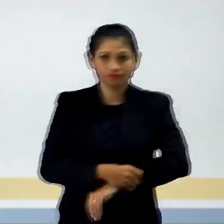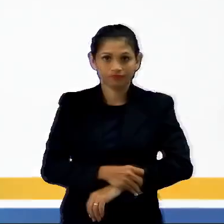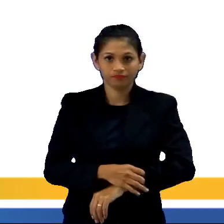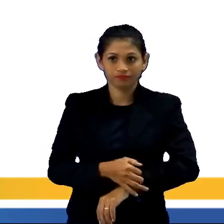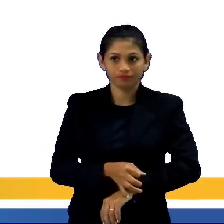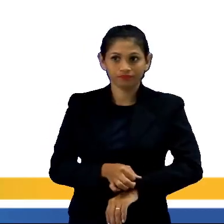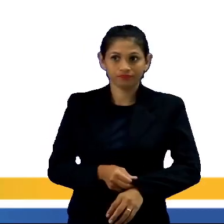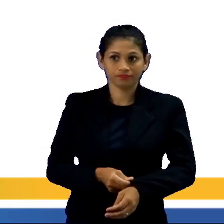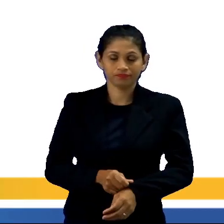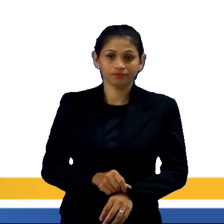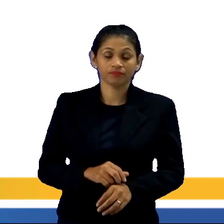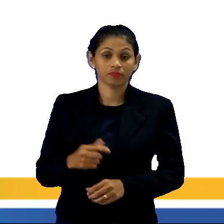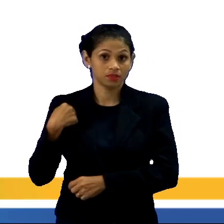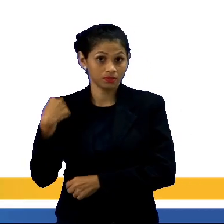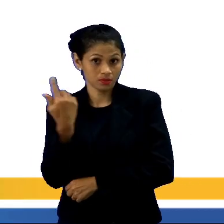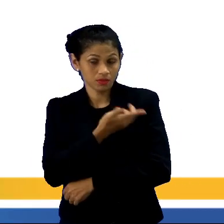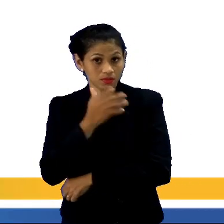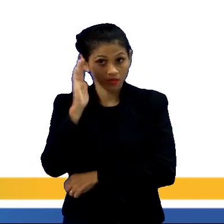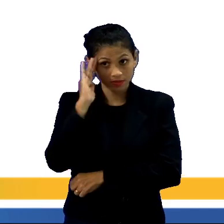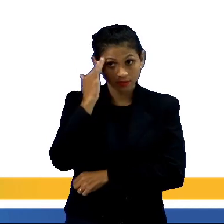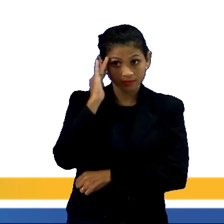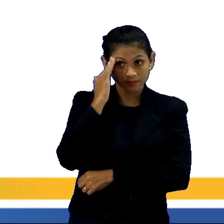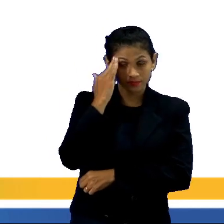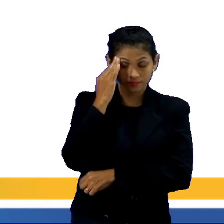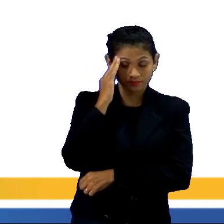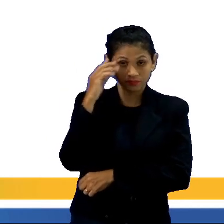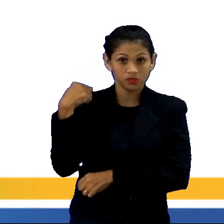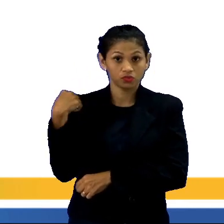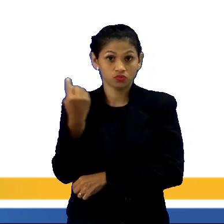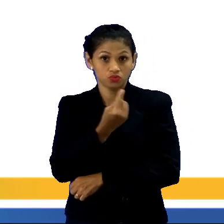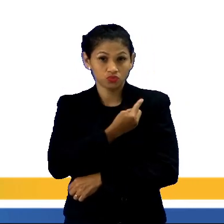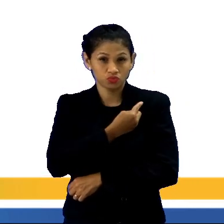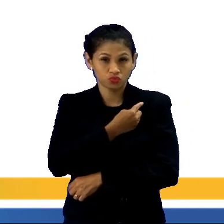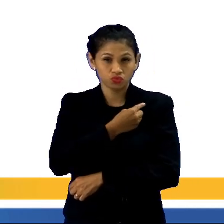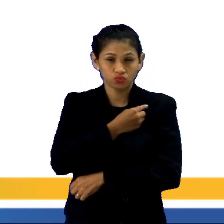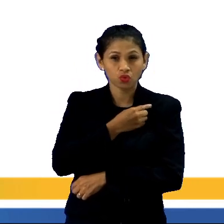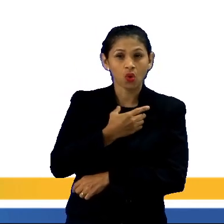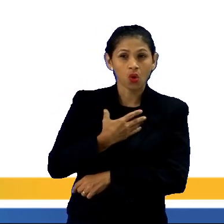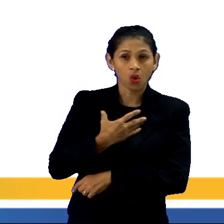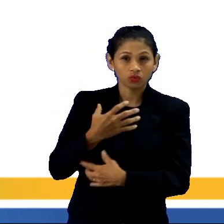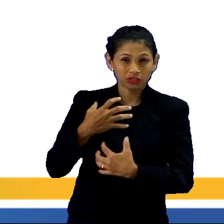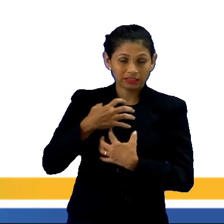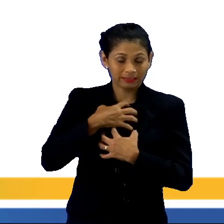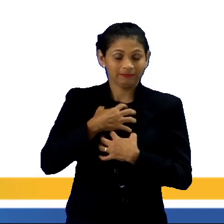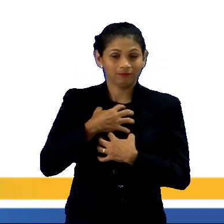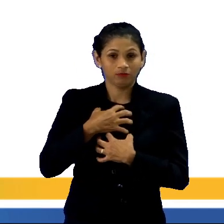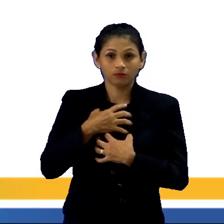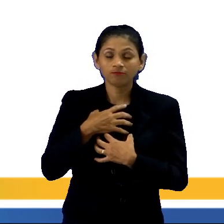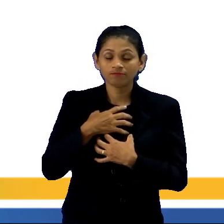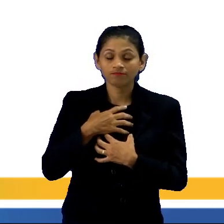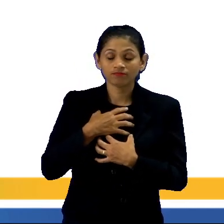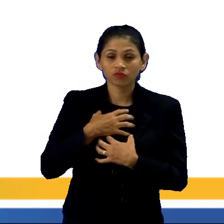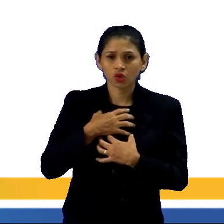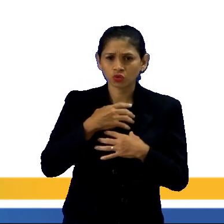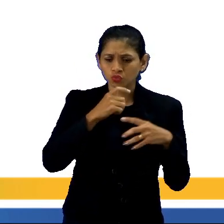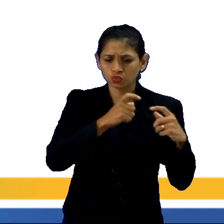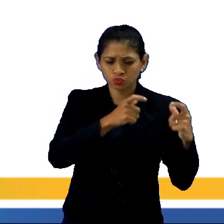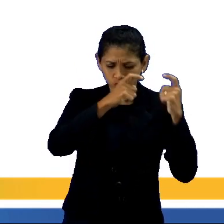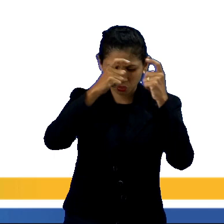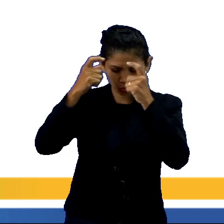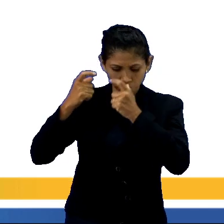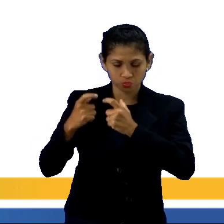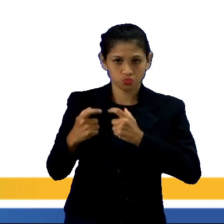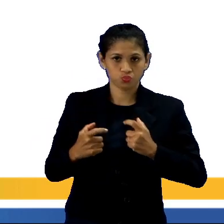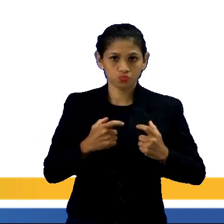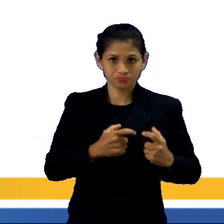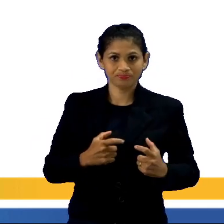Então, para a gente entender, vocês podem ver aí que os nossos sentidos, eles vão estar por toda parte. E aí eu tenho alguns questionamentos